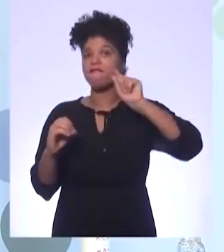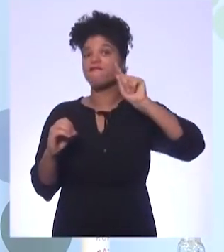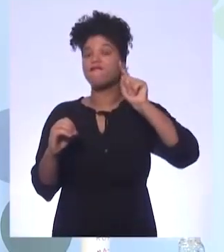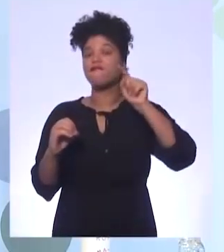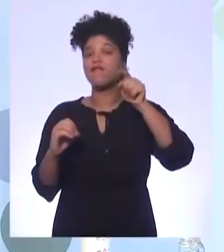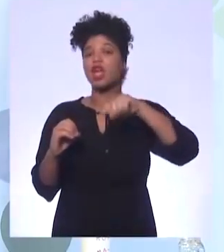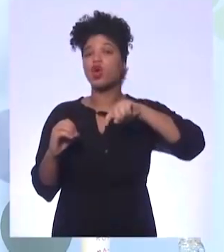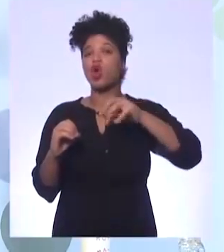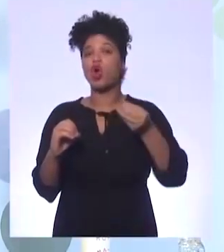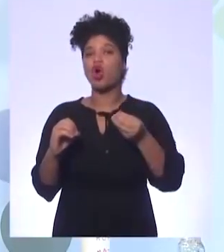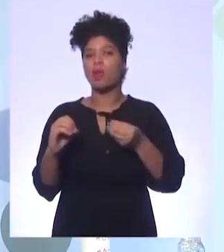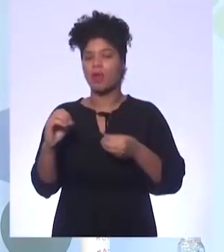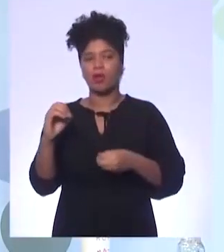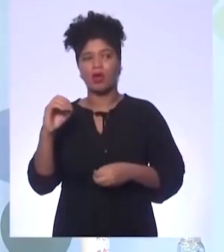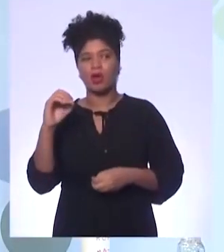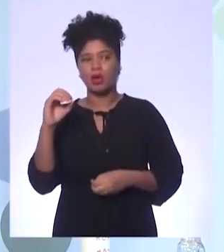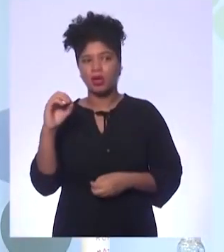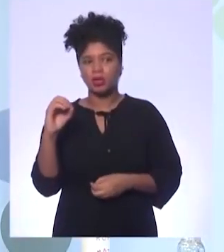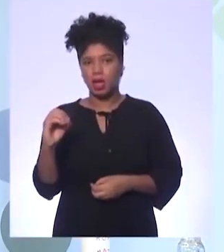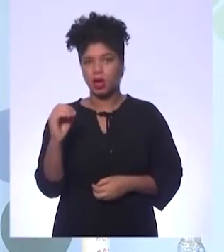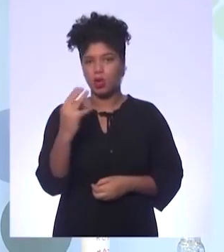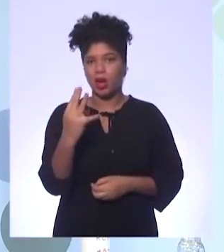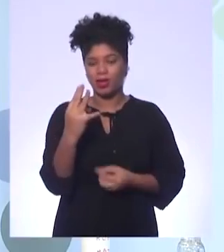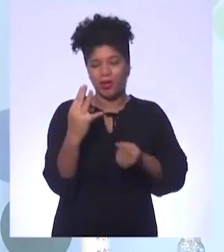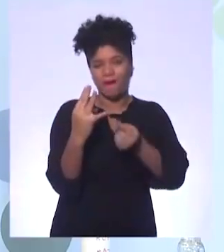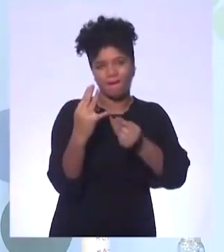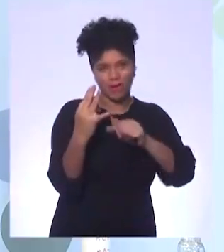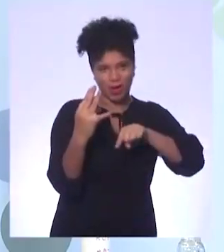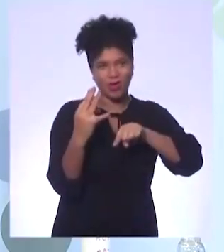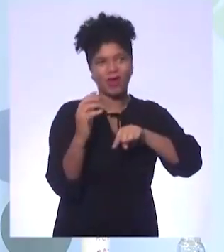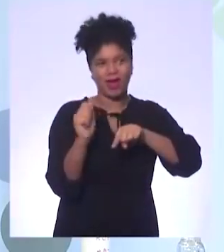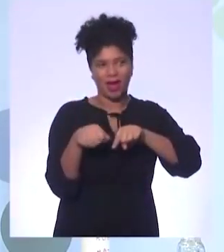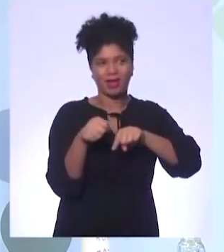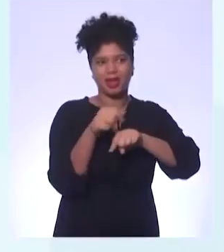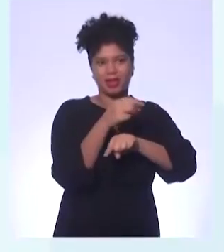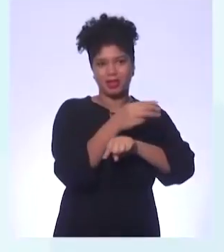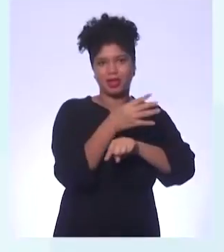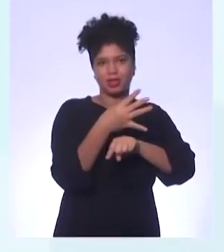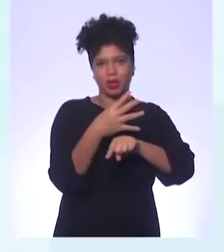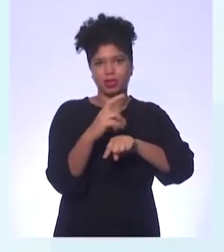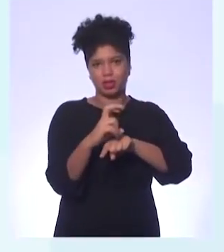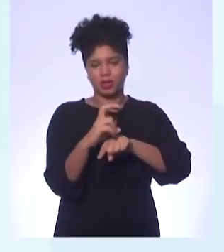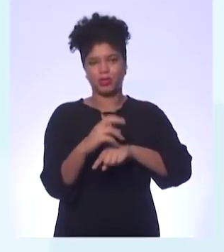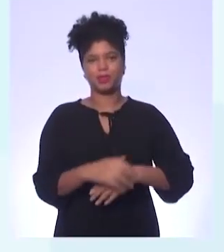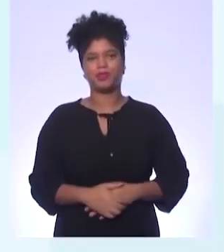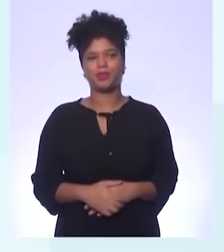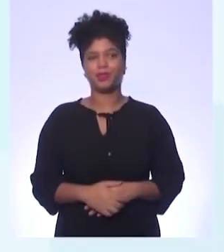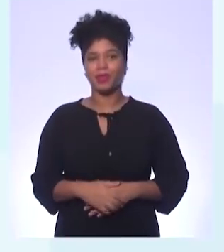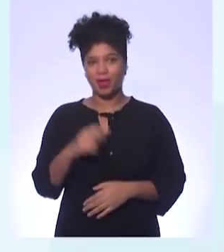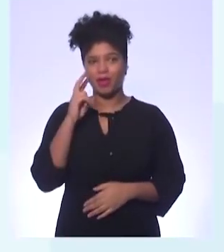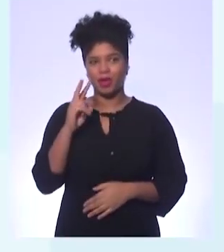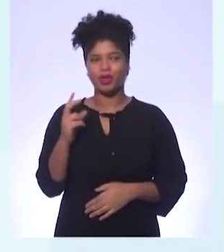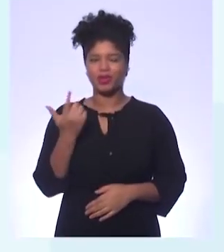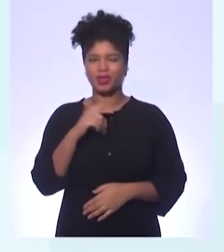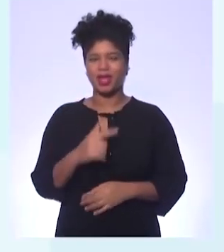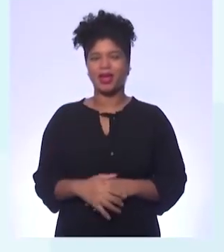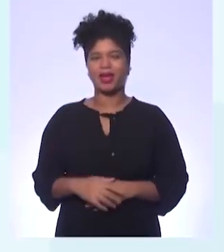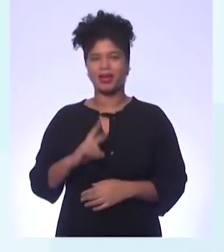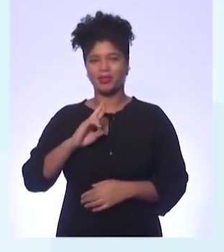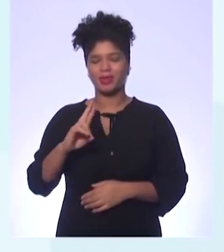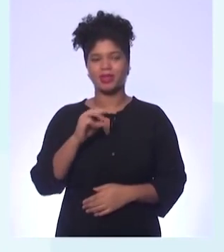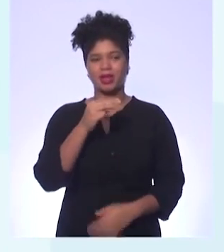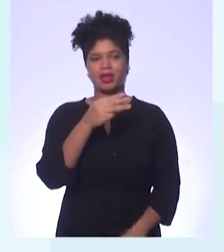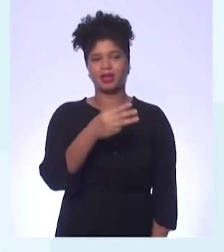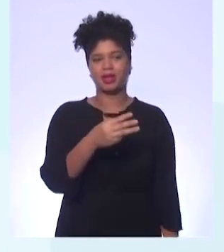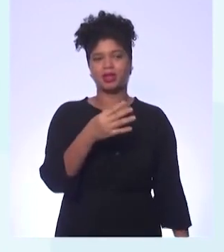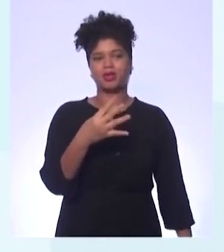345,40 ou só 0,4. E como a gente está falando em comprimento, são centímetros. O que a gente está medindo é este contorno aqui, quando este